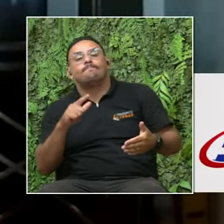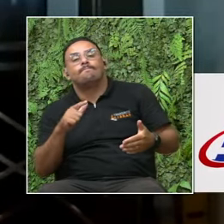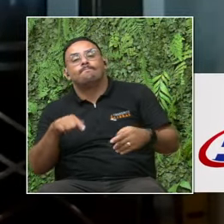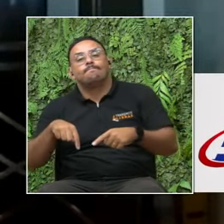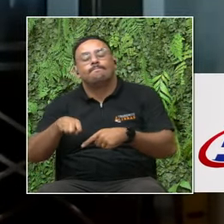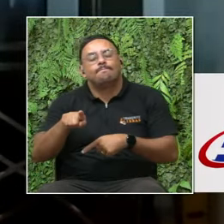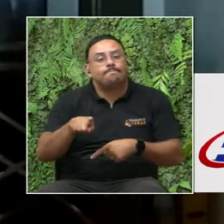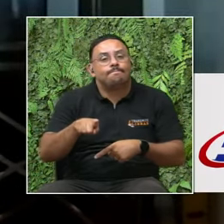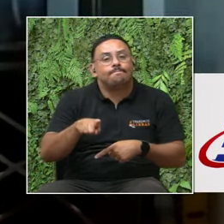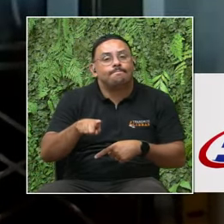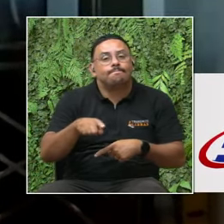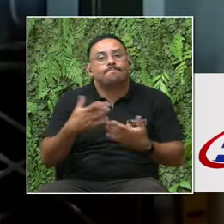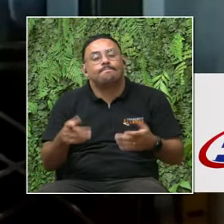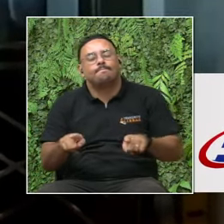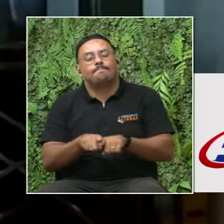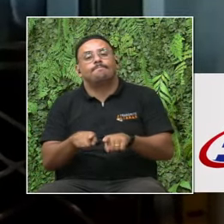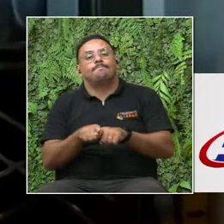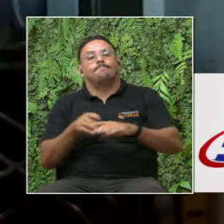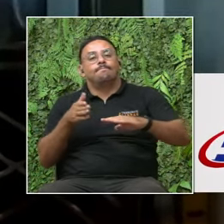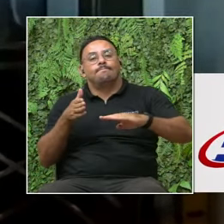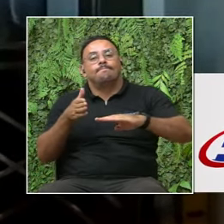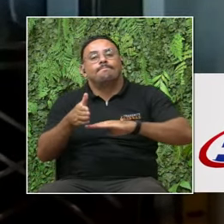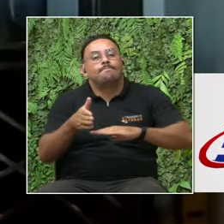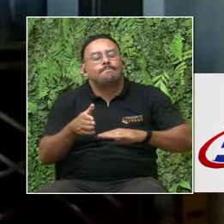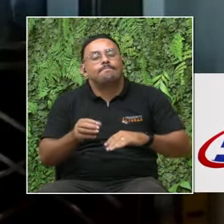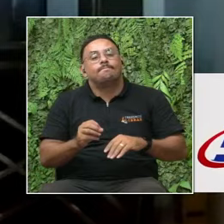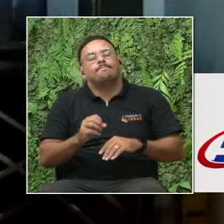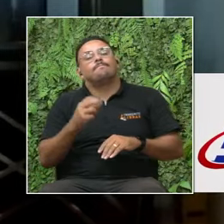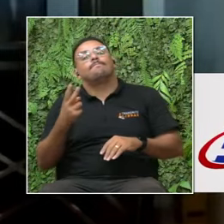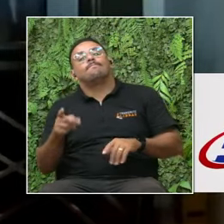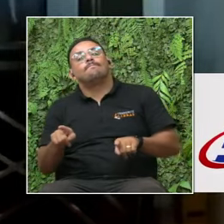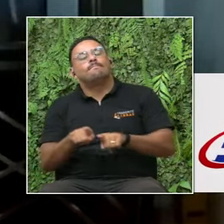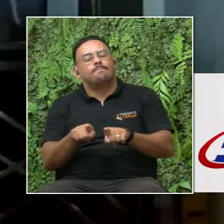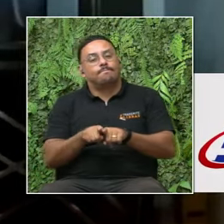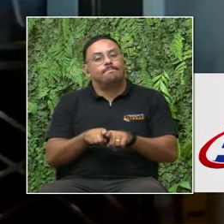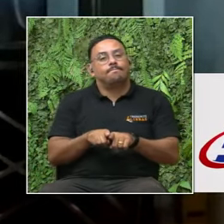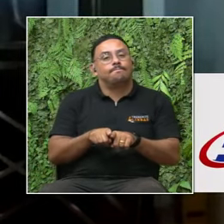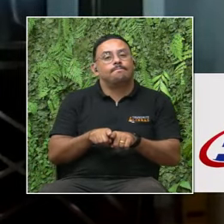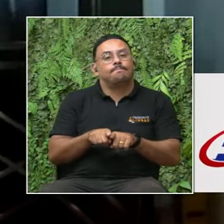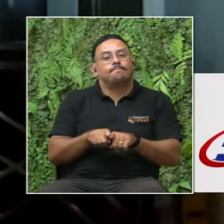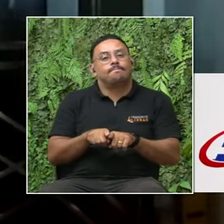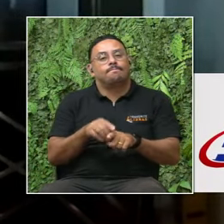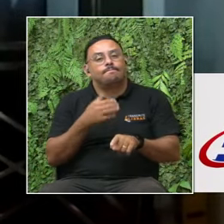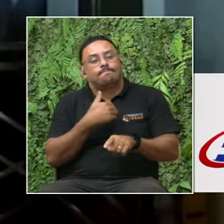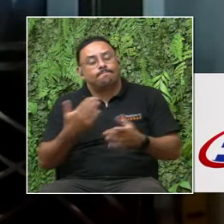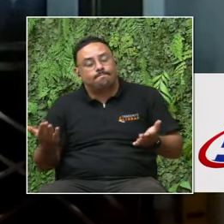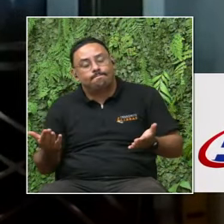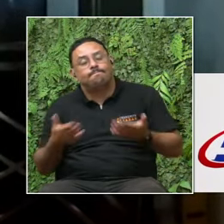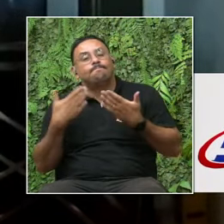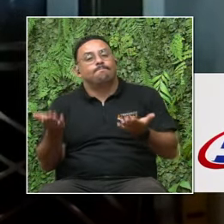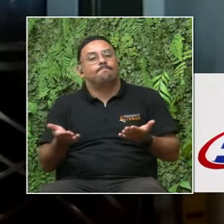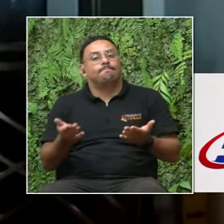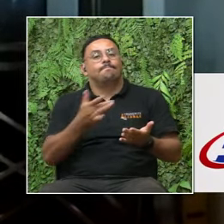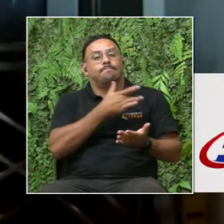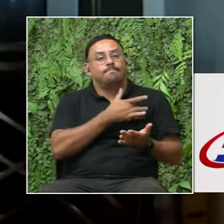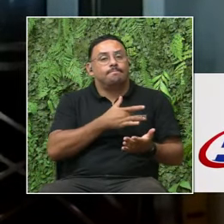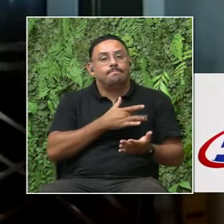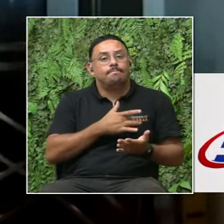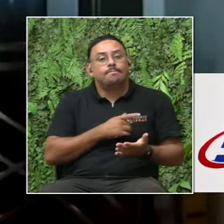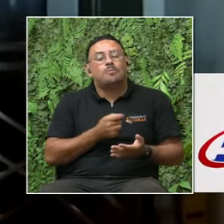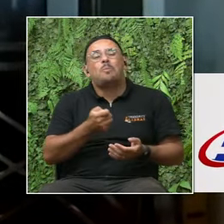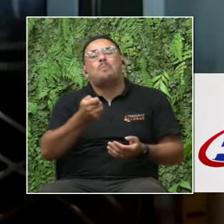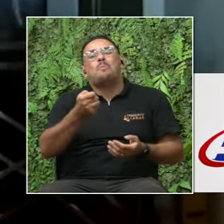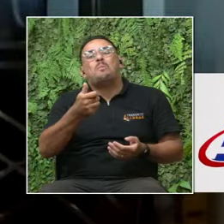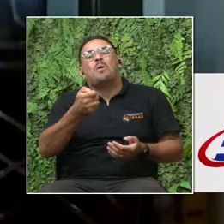algum dos jogadores do Cruzeiro inclusive que estava entrando na pequena área ou do próprio rival Mas enfim um cruzeiro que teve poucas